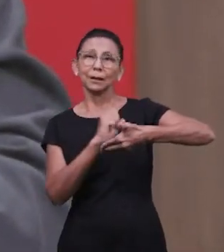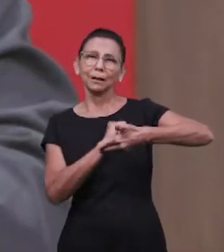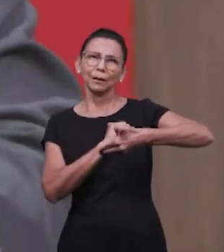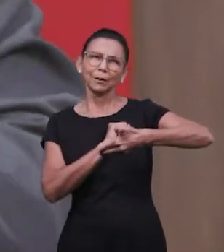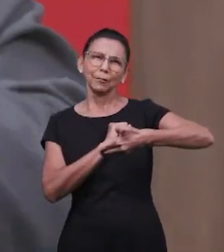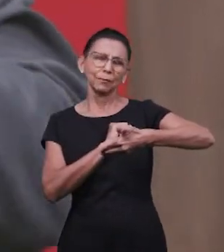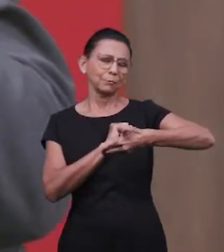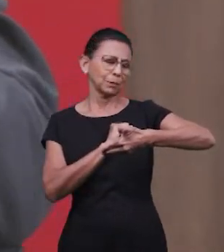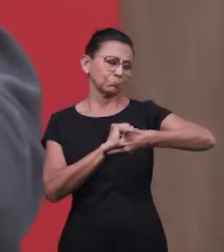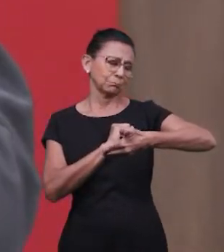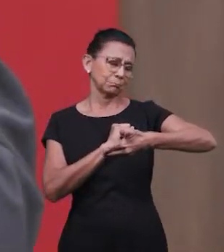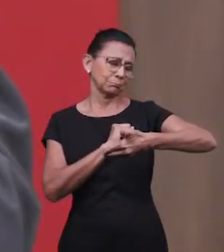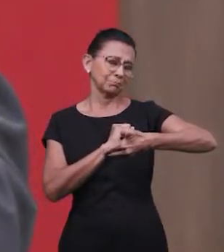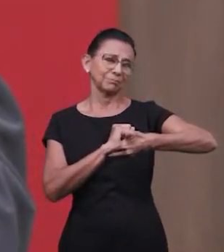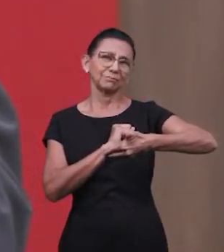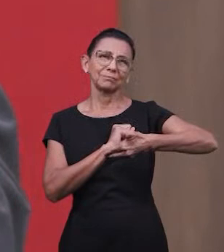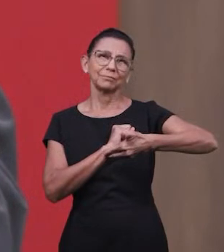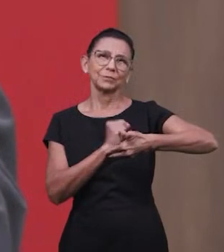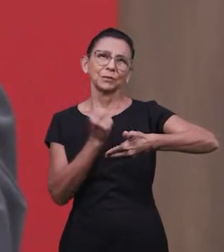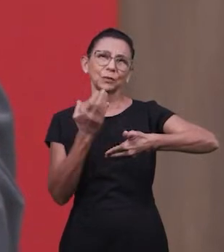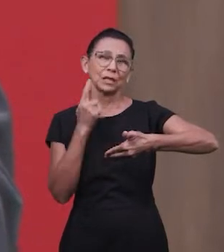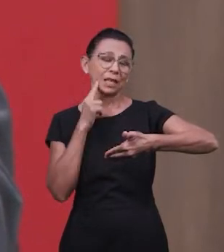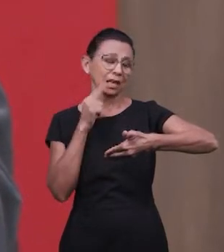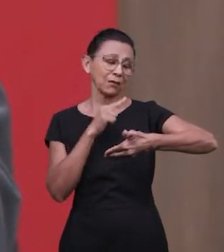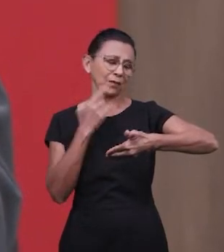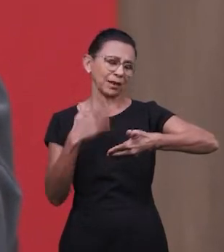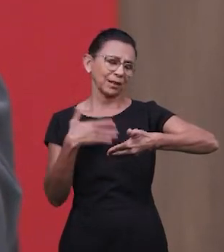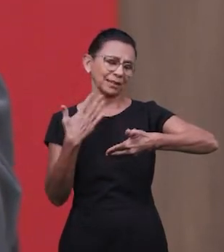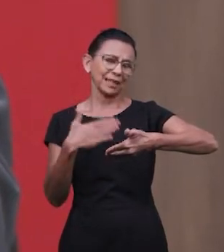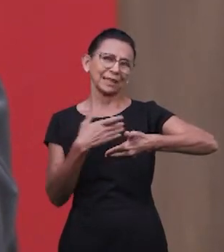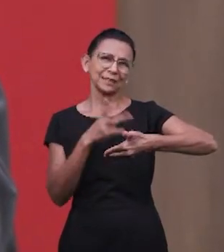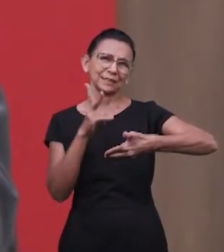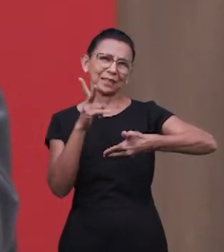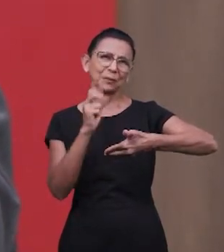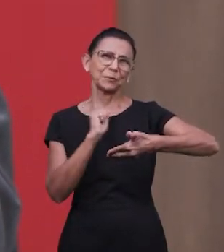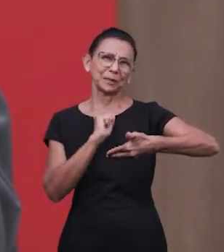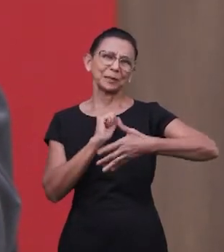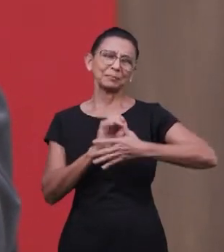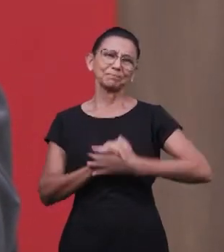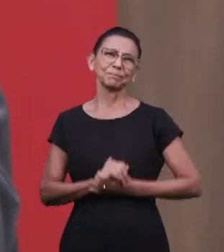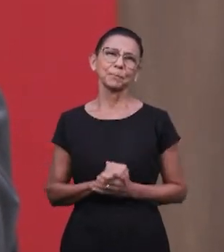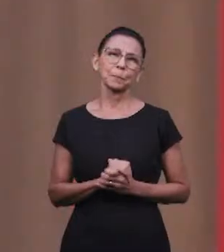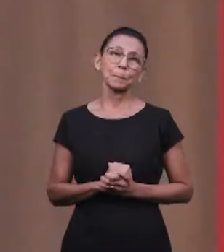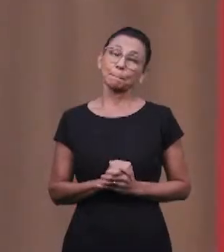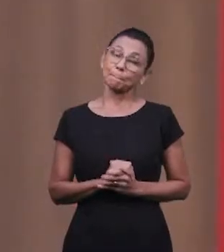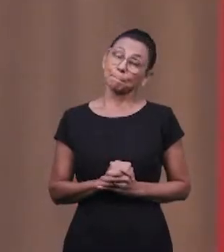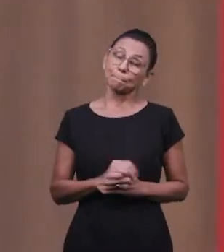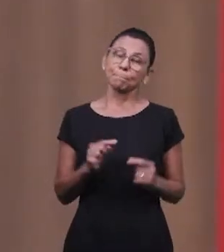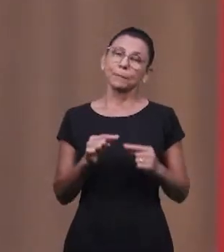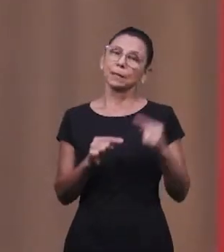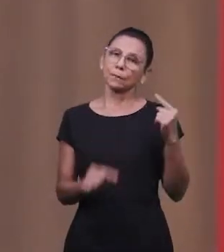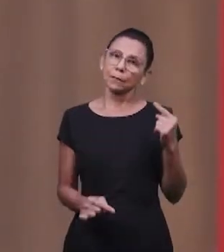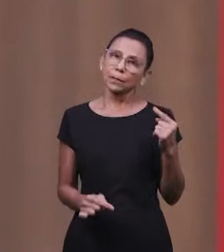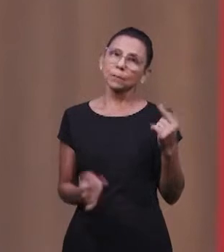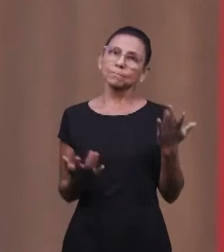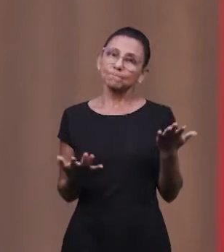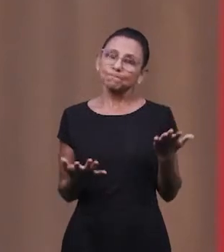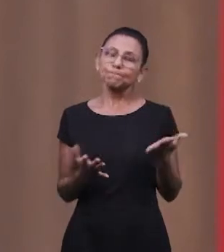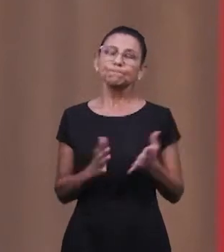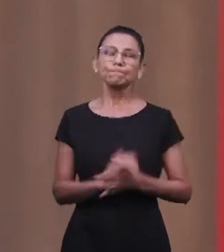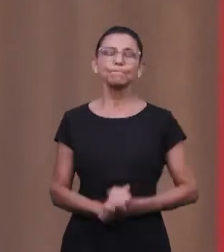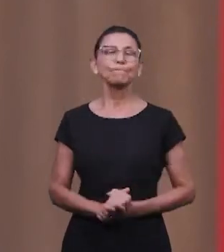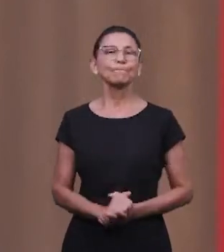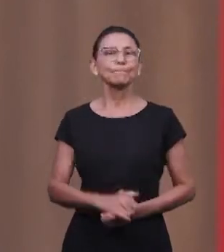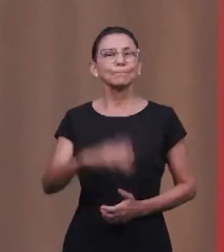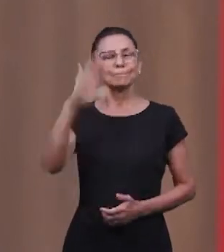incondicionalmente, que você quer toda a alegria do mundo para essa criança, mas é um desafio, né? Sobretudo para quem está tendo o